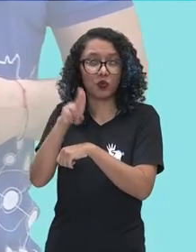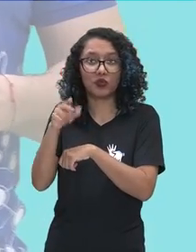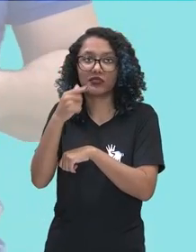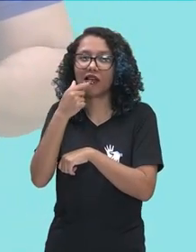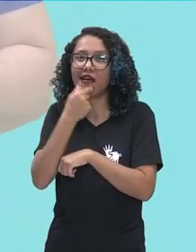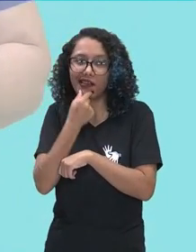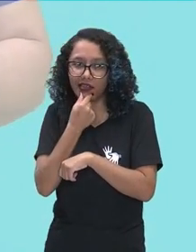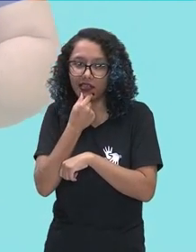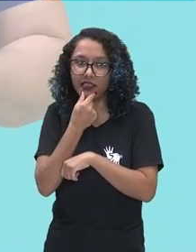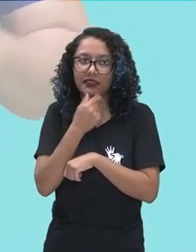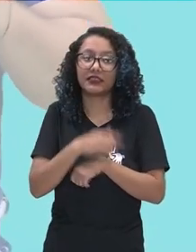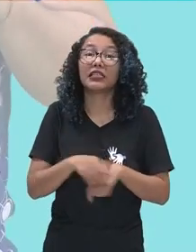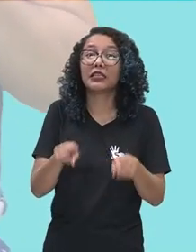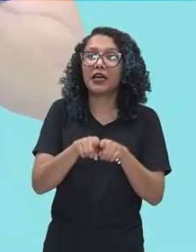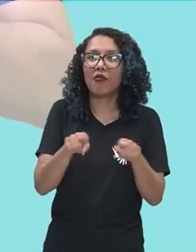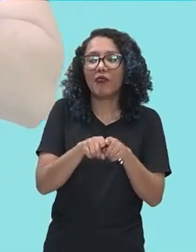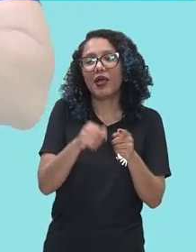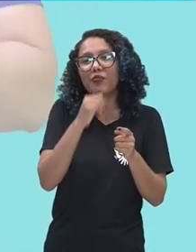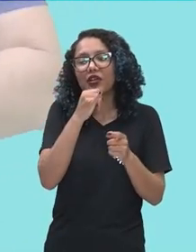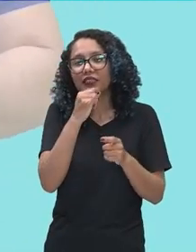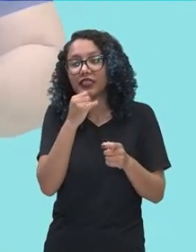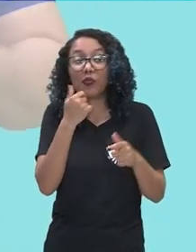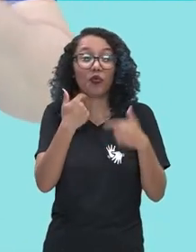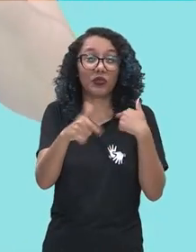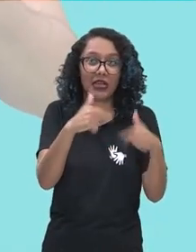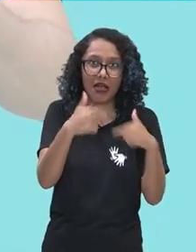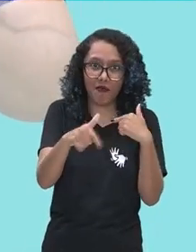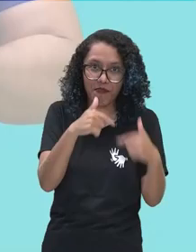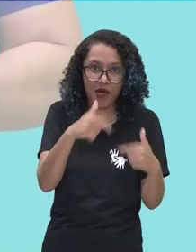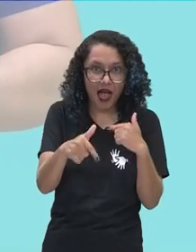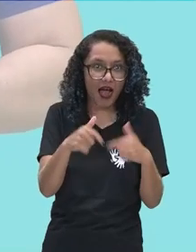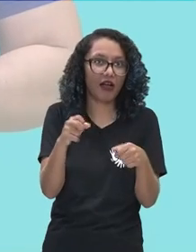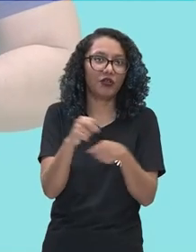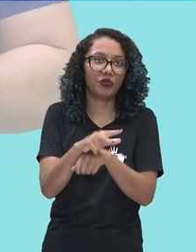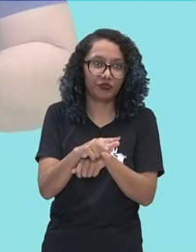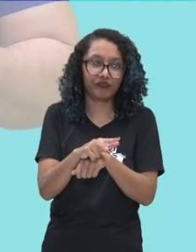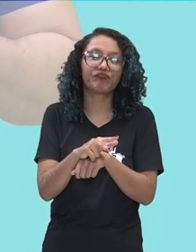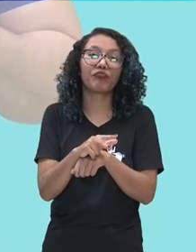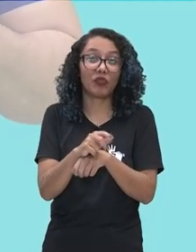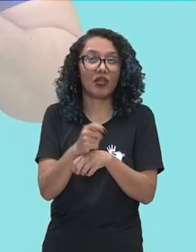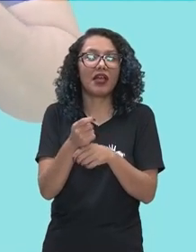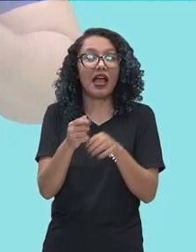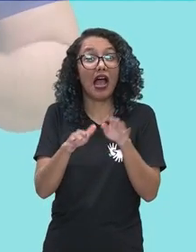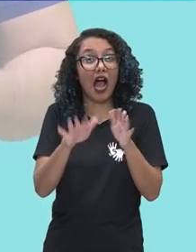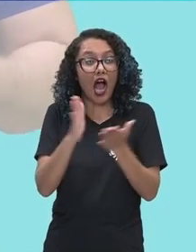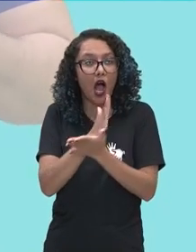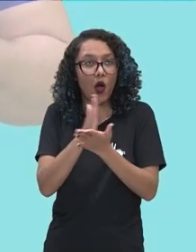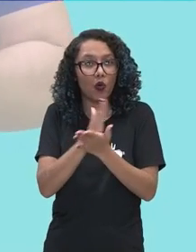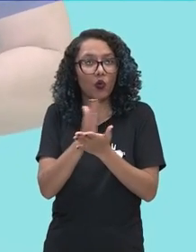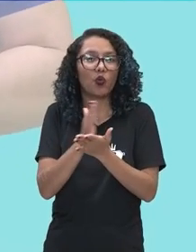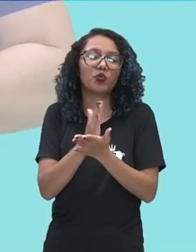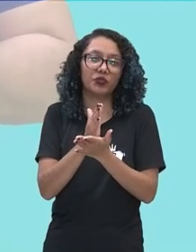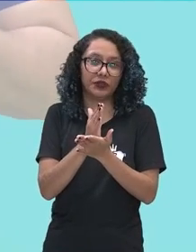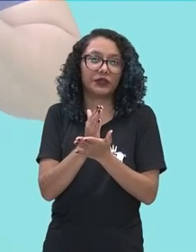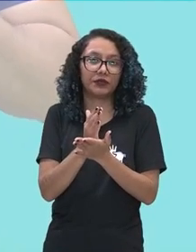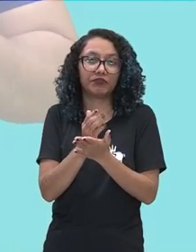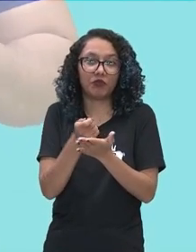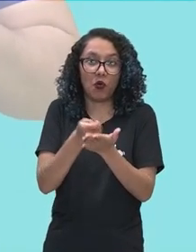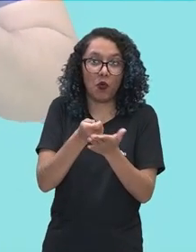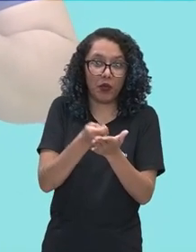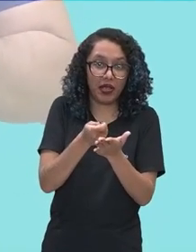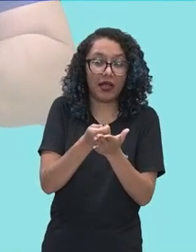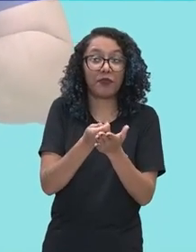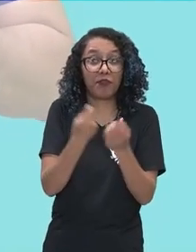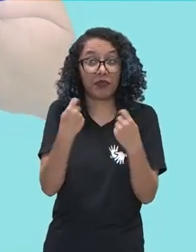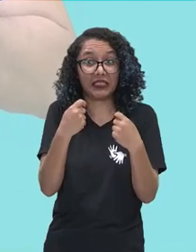isso é básico, gente. Vários empregos, eles exigem a sua proficiência na língua inglesa, no